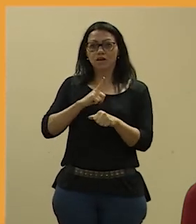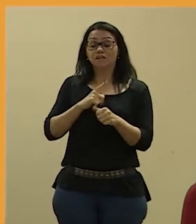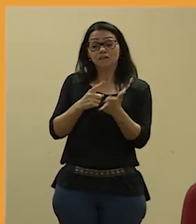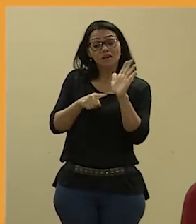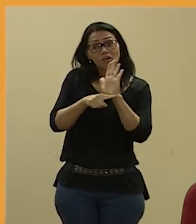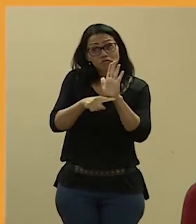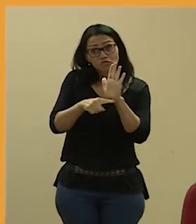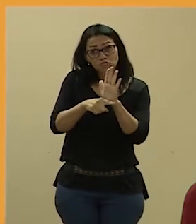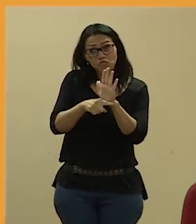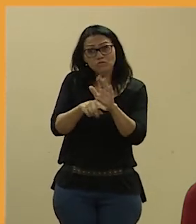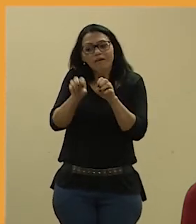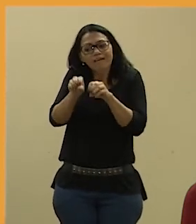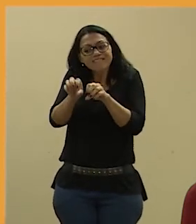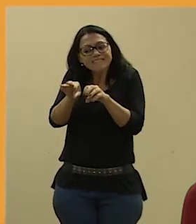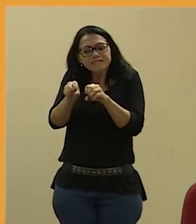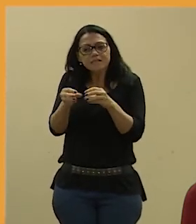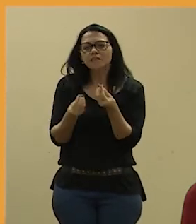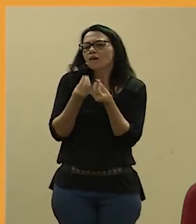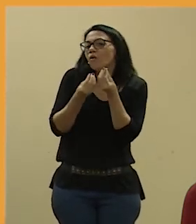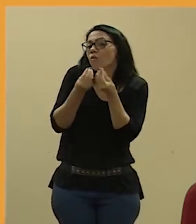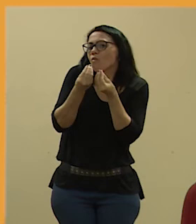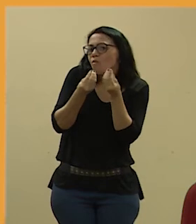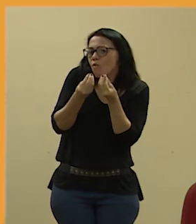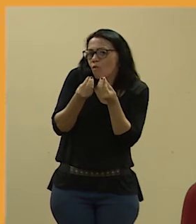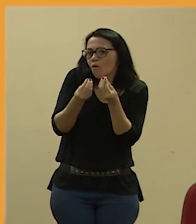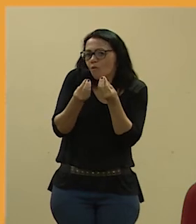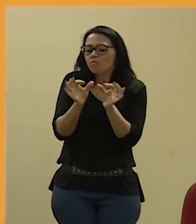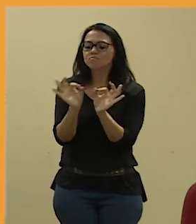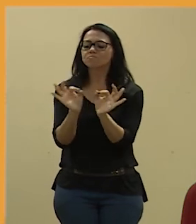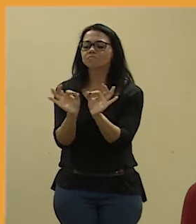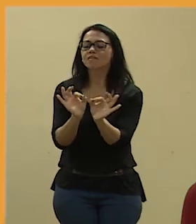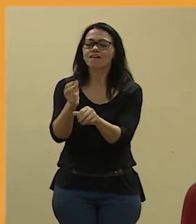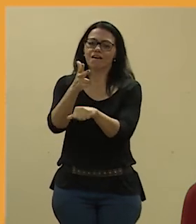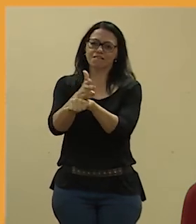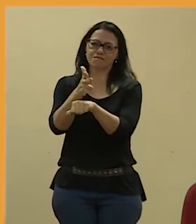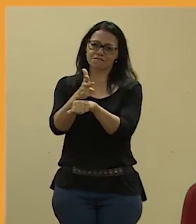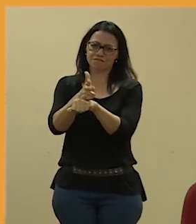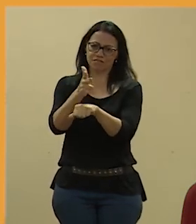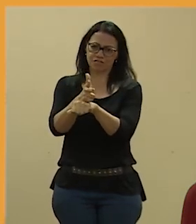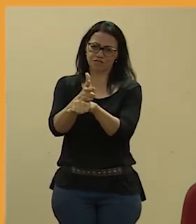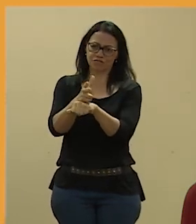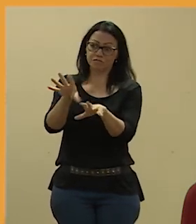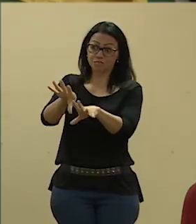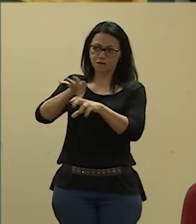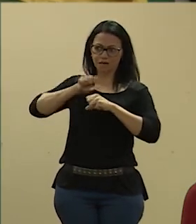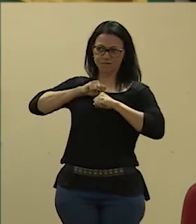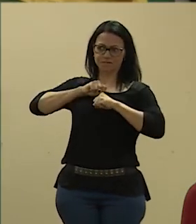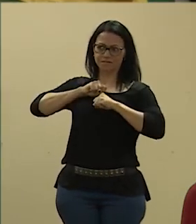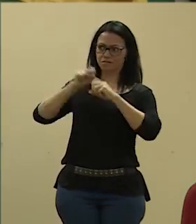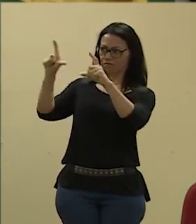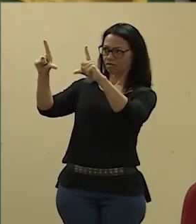isso o que o estúdio né e ubs project os dois fazem a captura de tela aí você consegue utilizar